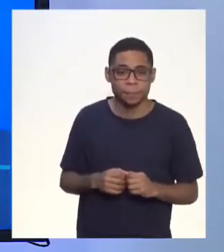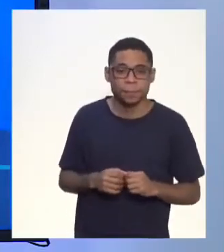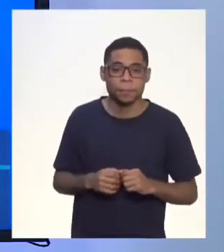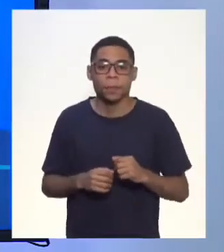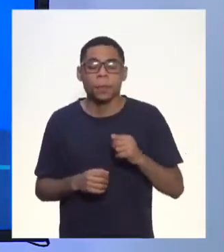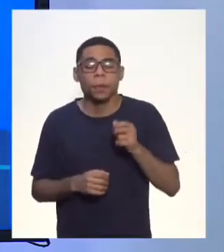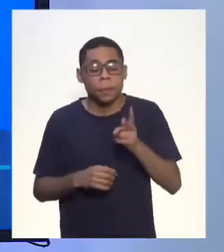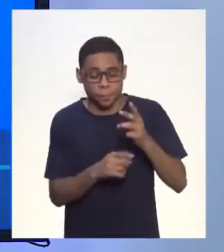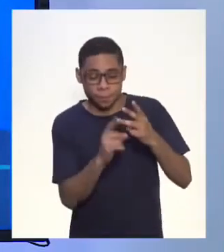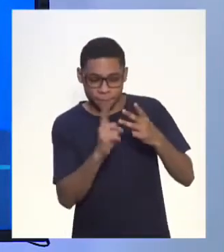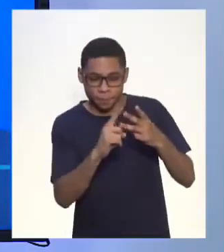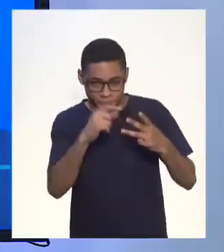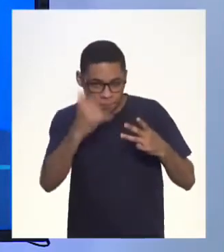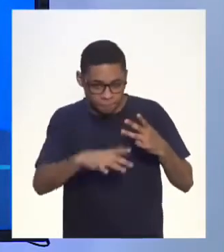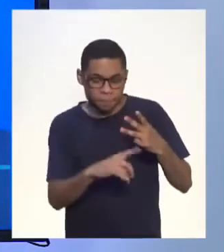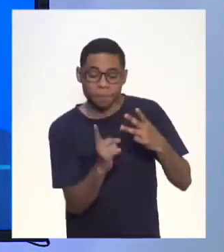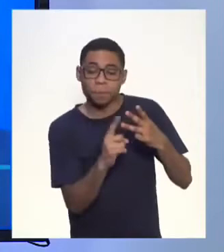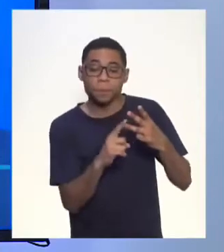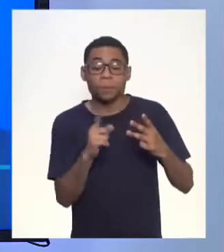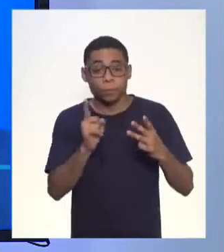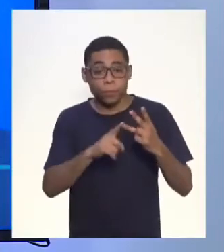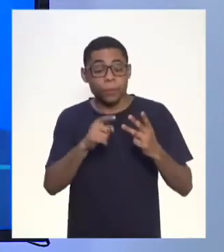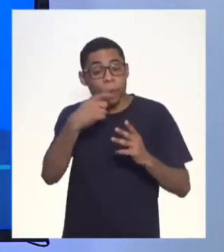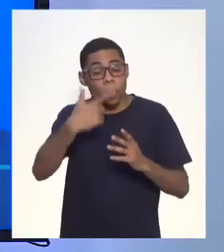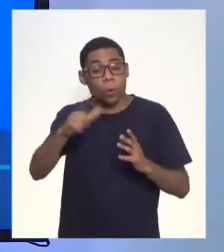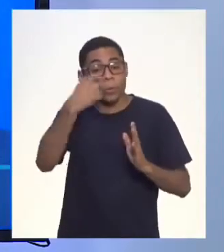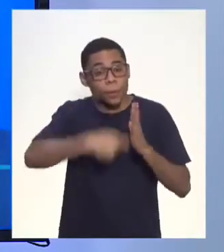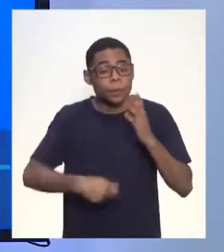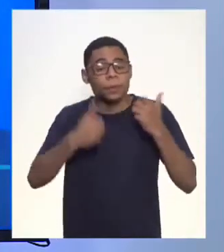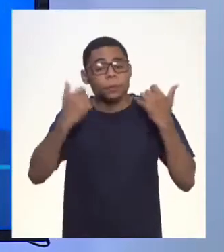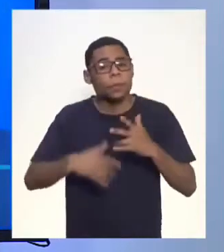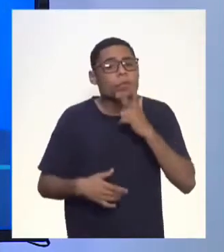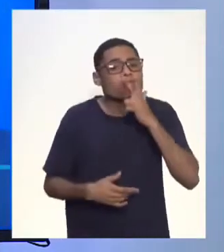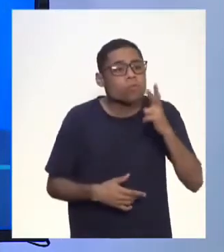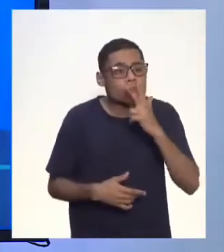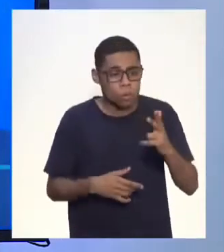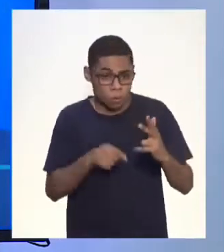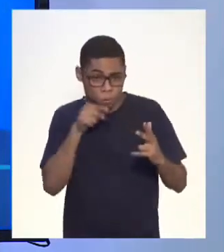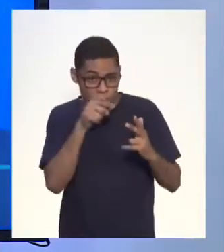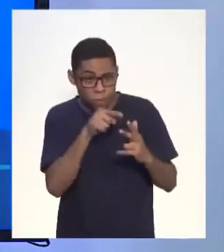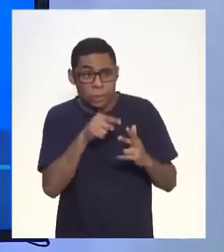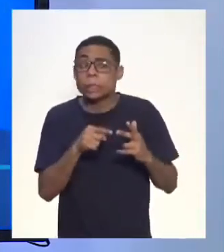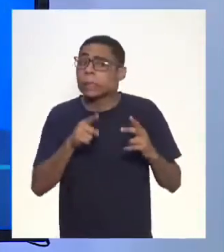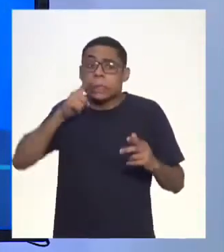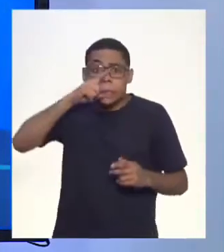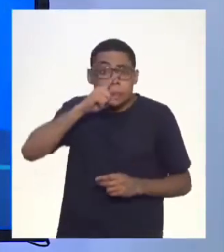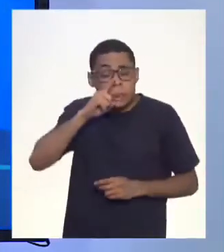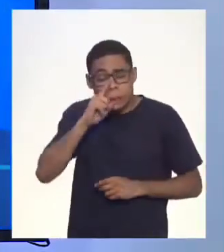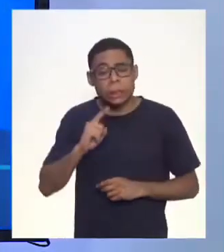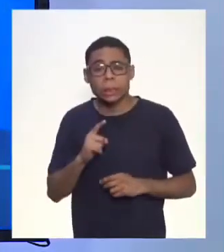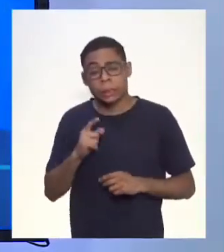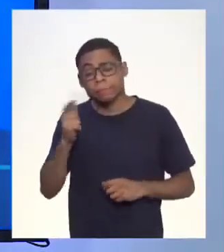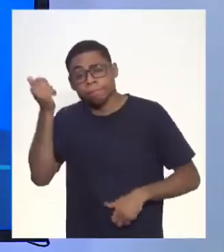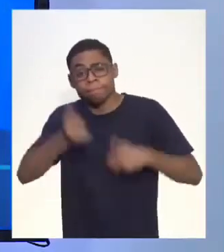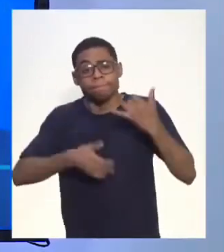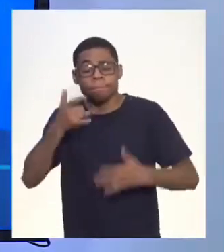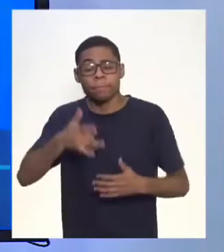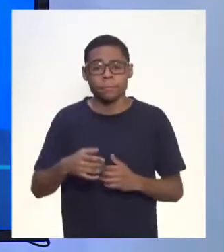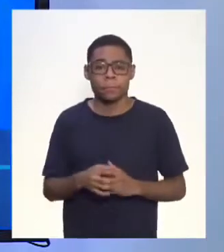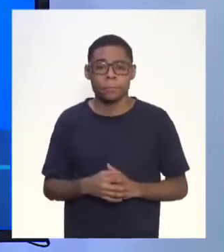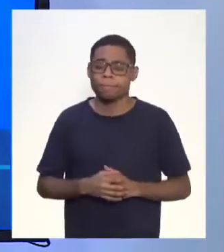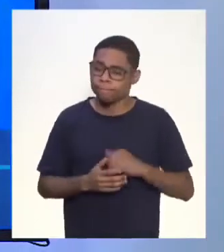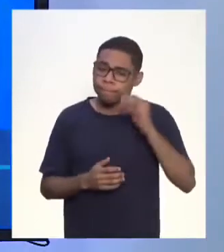que é verdadeiro, né? Que no caso, sobre as pessoas fumantes, sobre o risco que acontece ali. E nós percebemos,